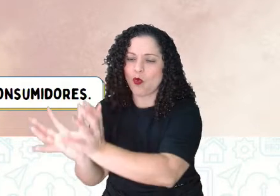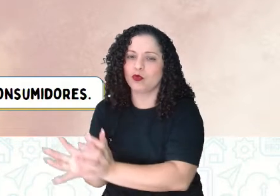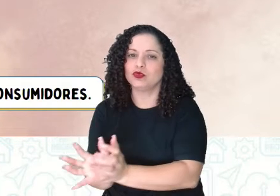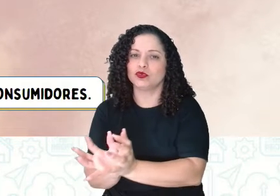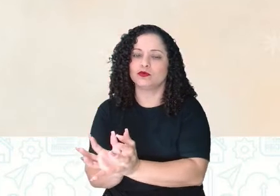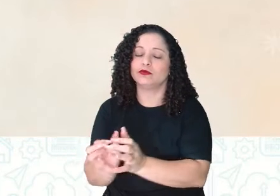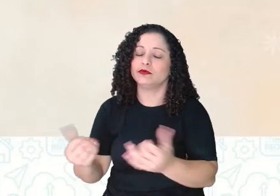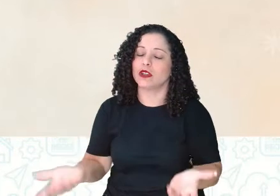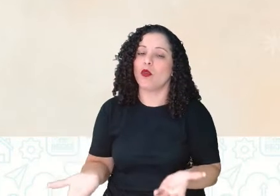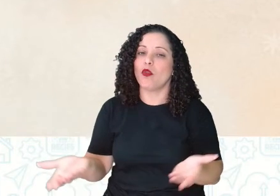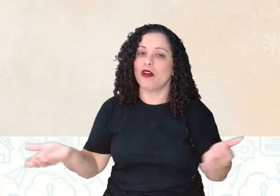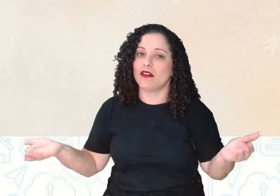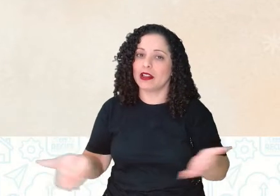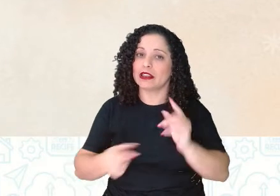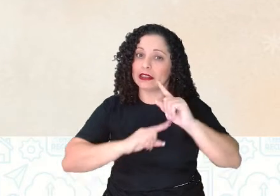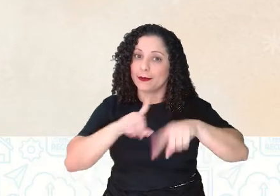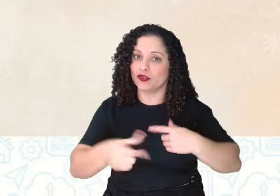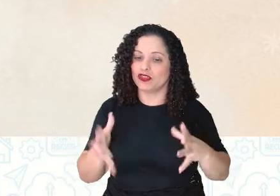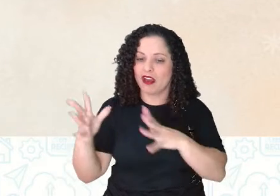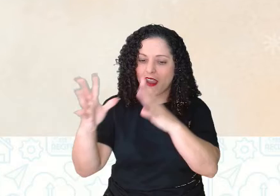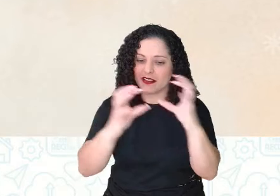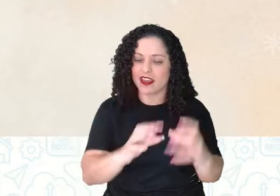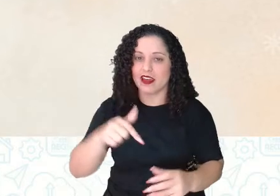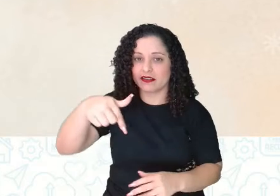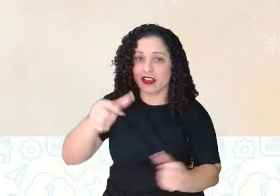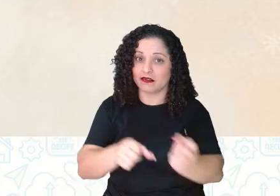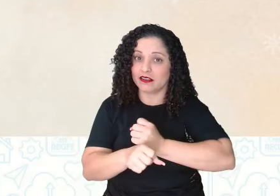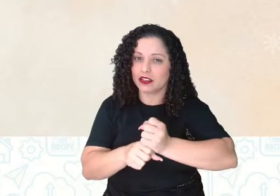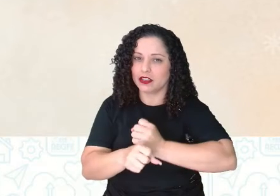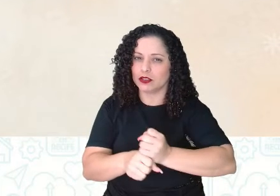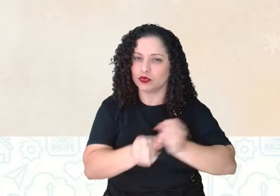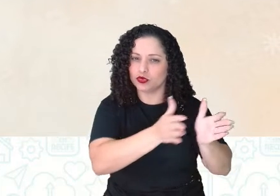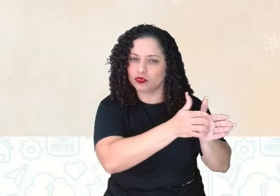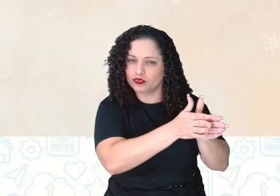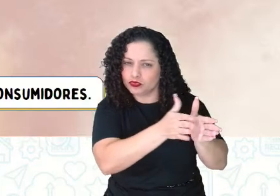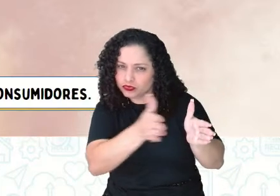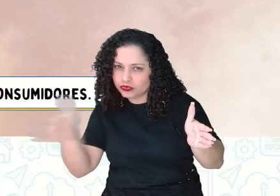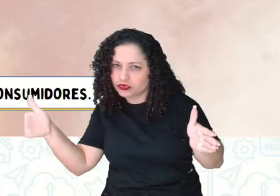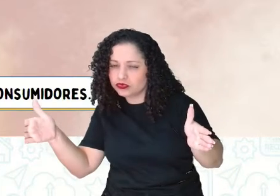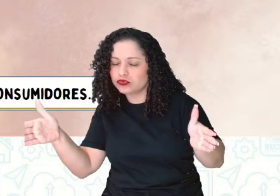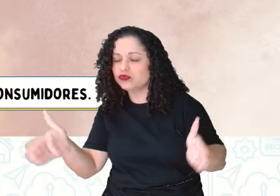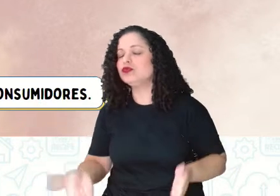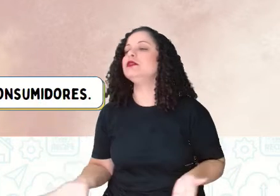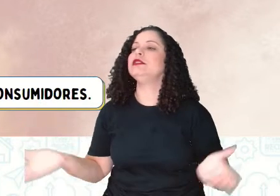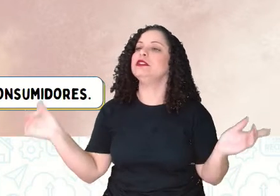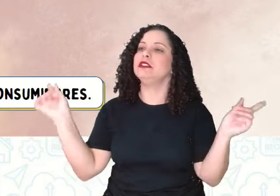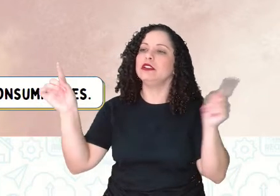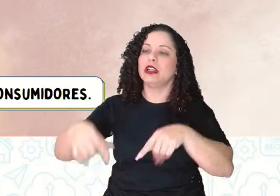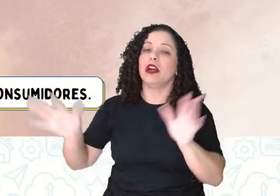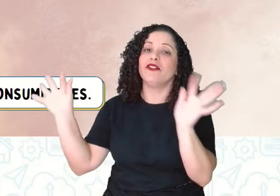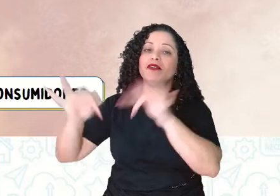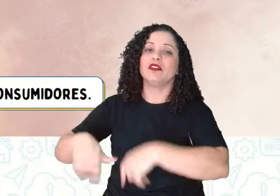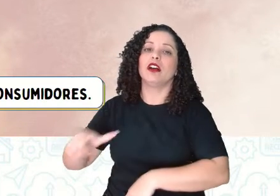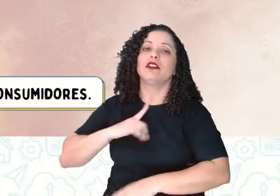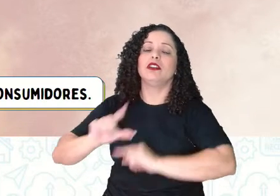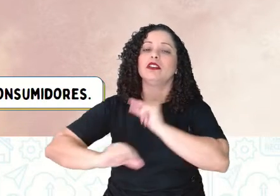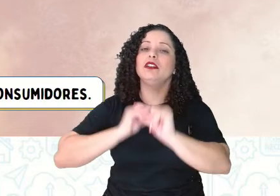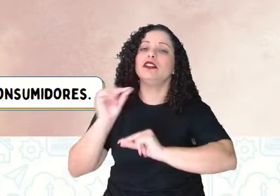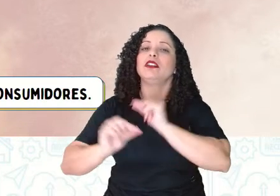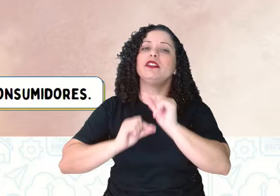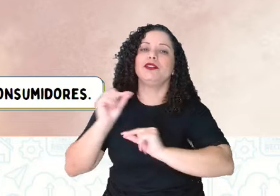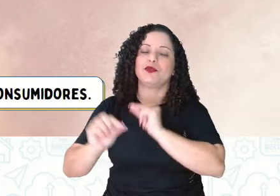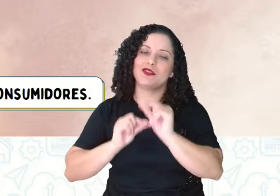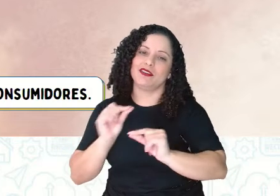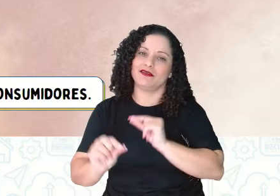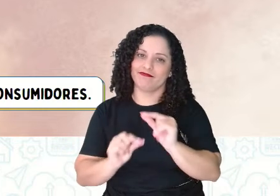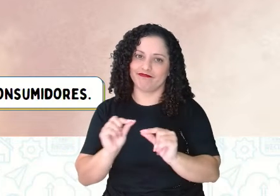Depois dessa guerra aí dos 7 anos que a gente viu, né, desse confronto, acaba sendo, né, como alguns historiadores